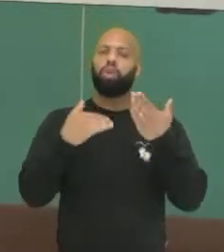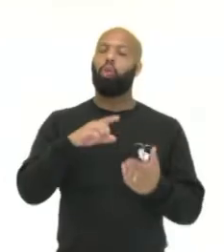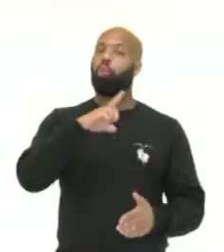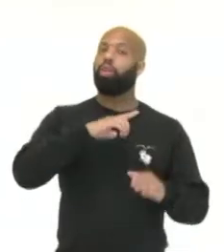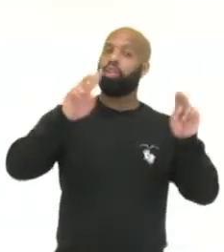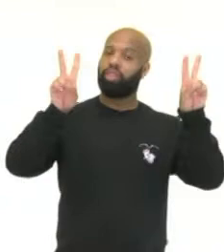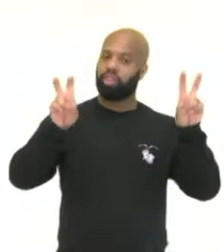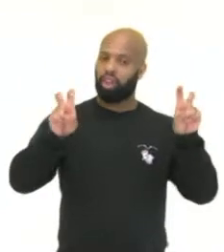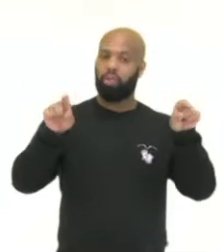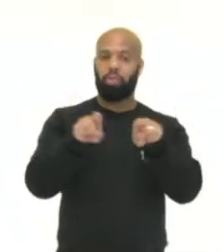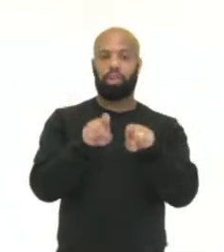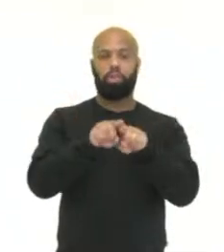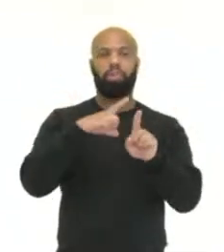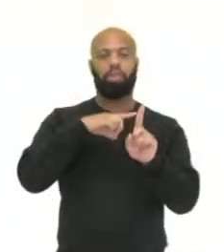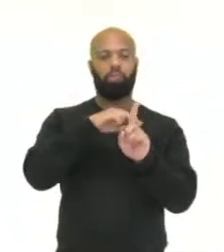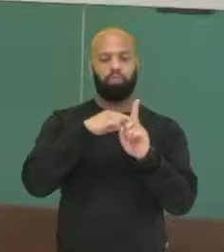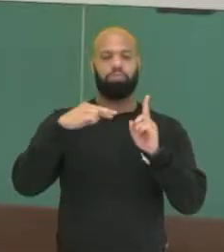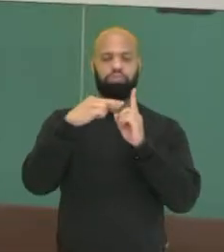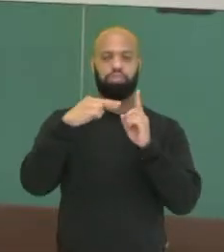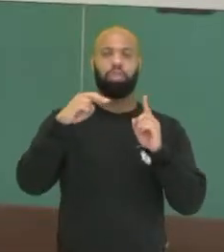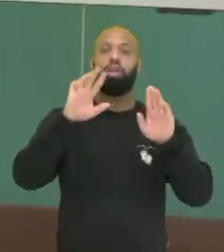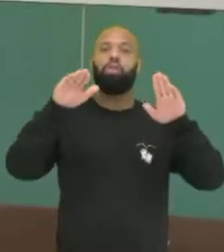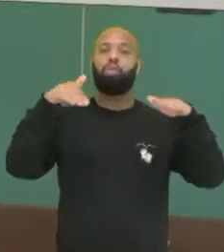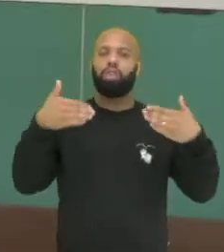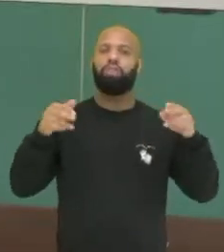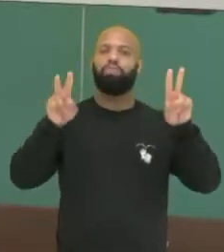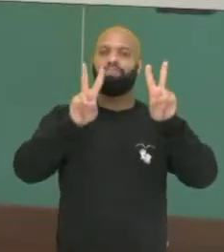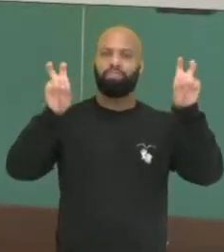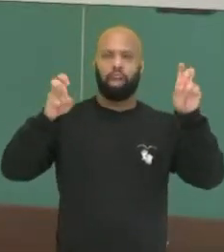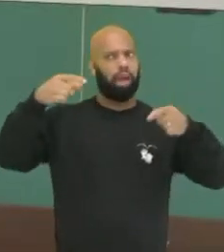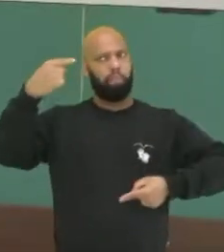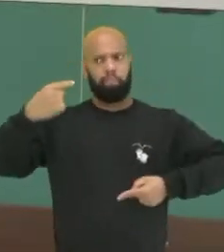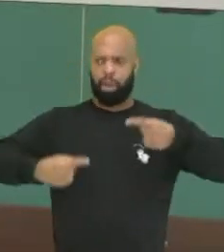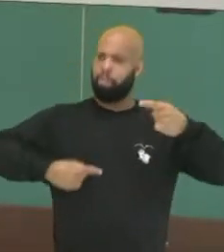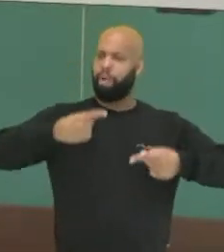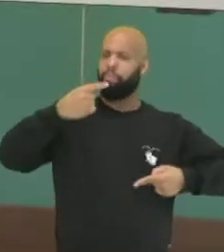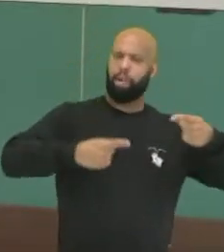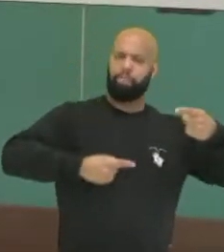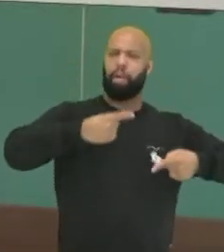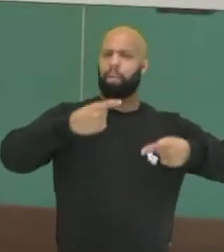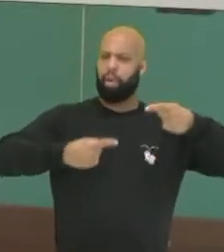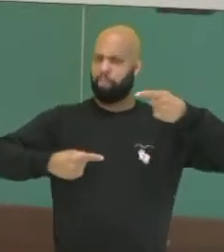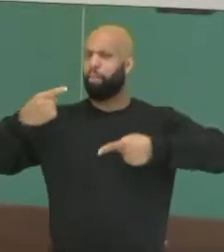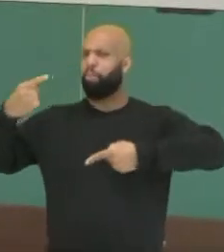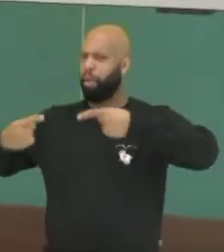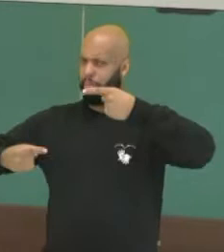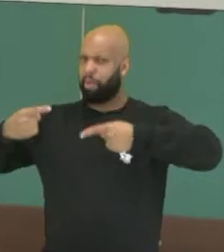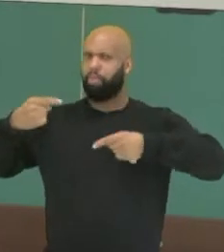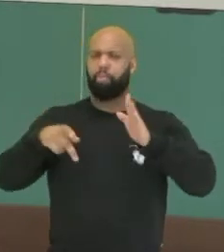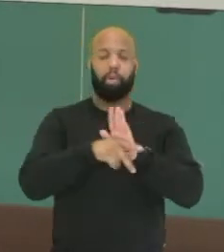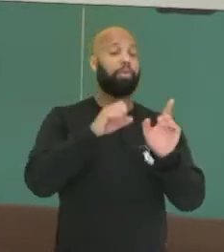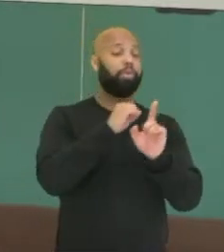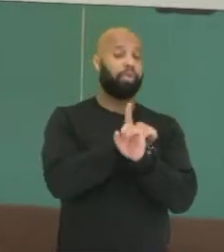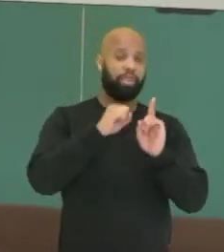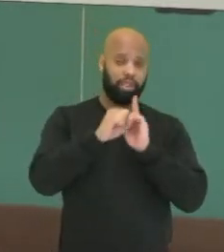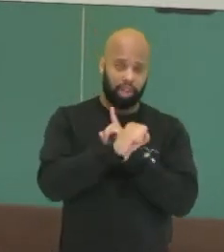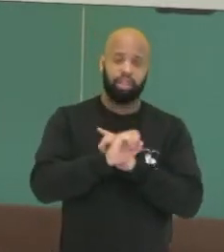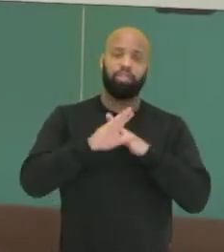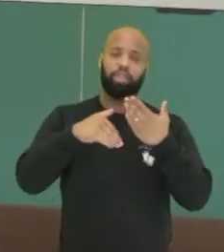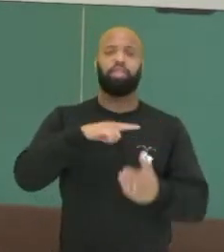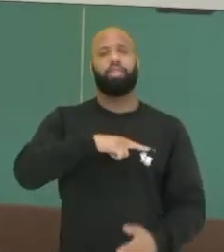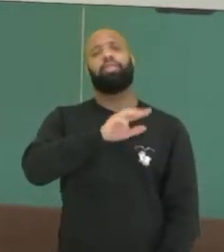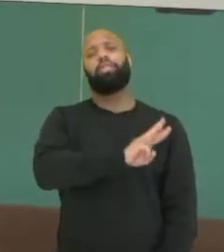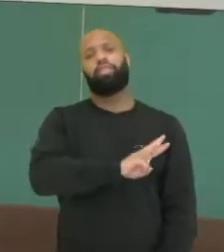e um ponto de vista. Um tema que normalmente é polêmico, em que colocado em conversas, em notícias, em